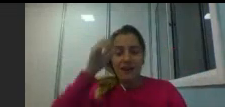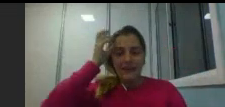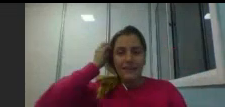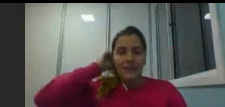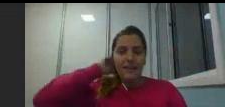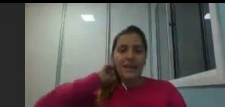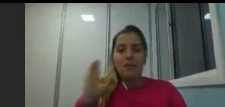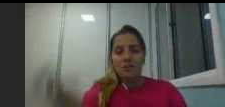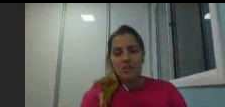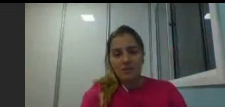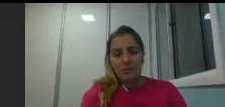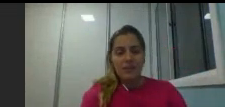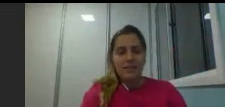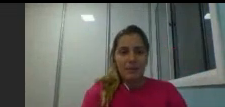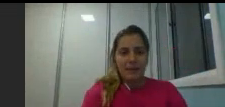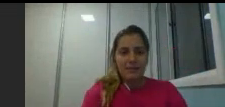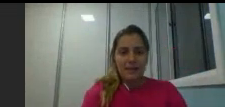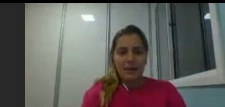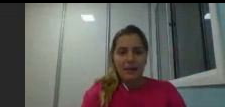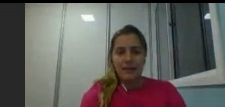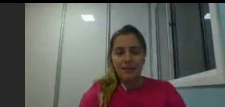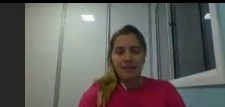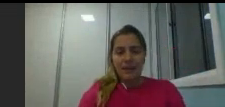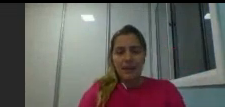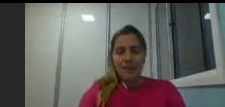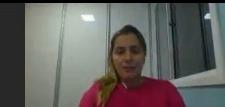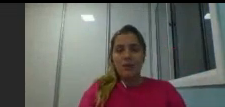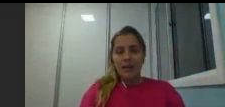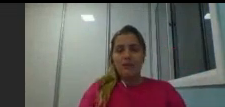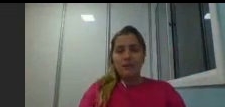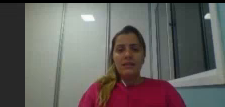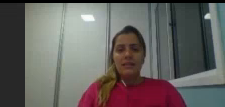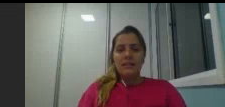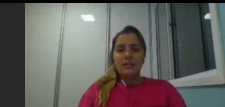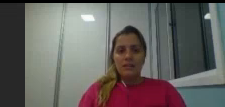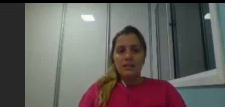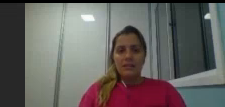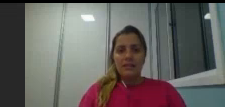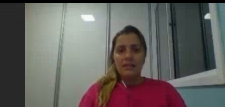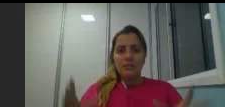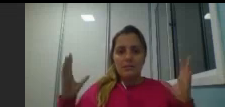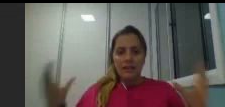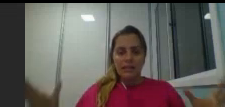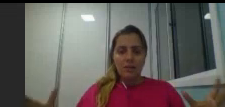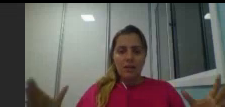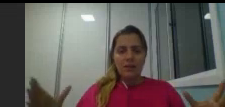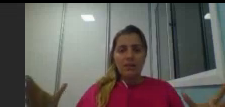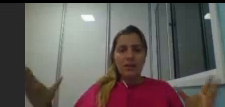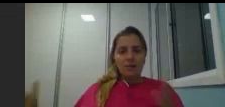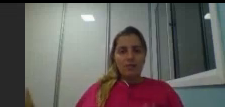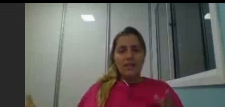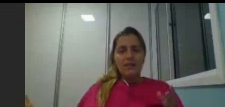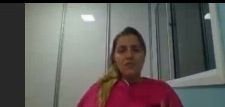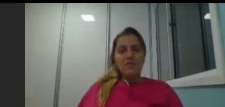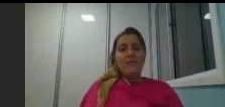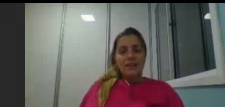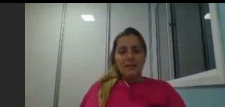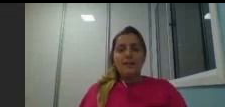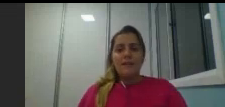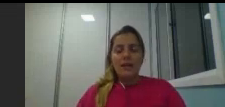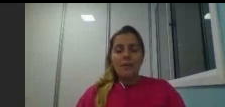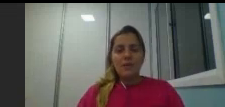Então, quando a gente fala em DNA, como a gente já falou na semana passada, ele vai estar, é uma molécula que nós ligamos essa molécula ao